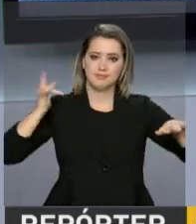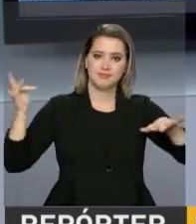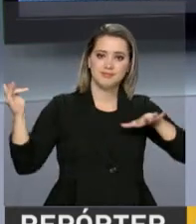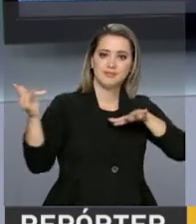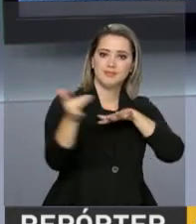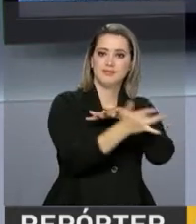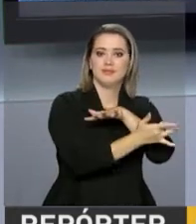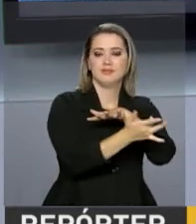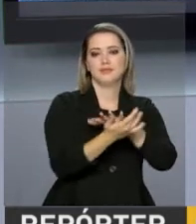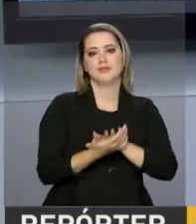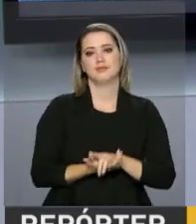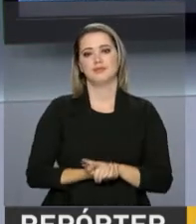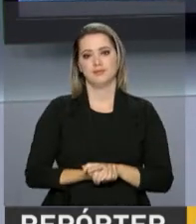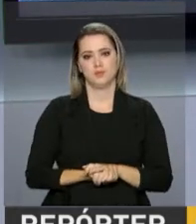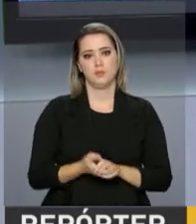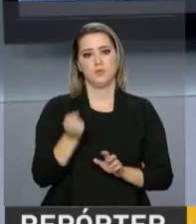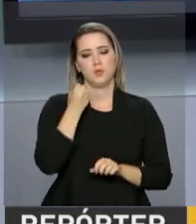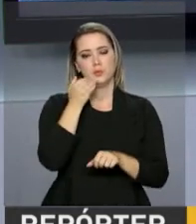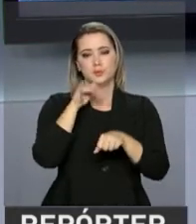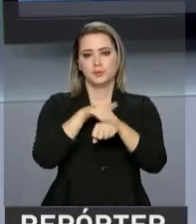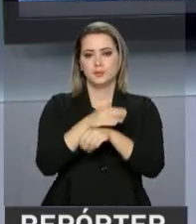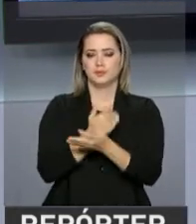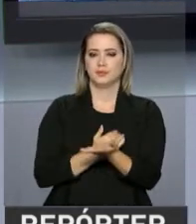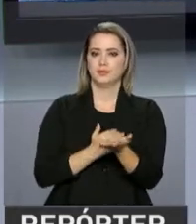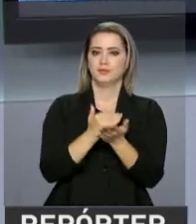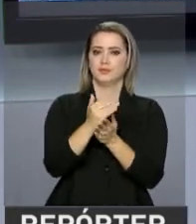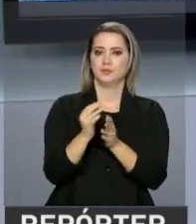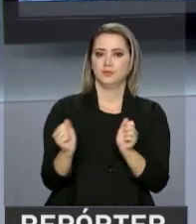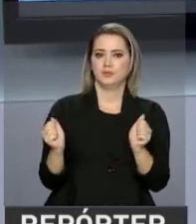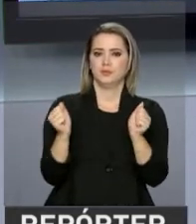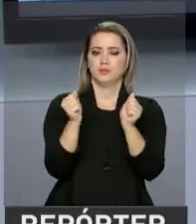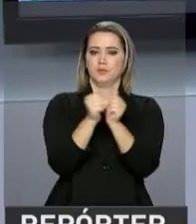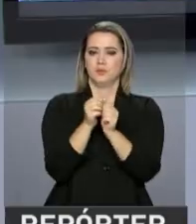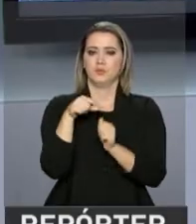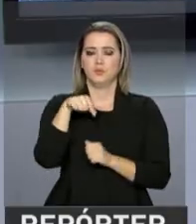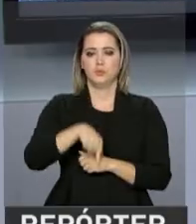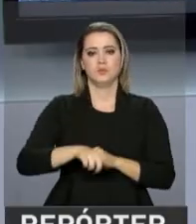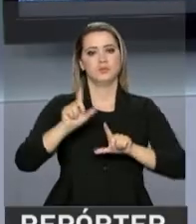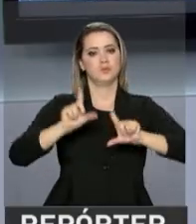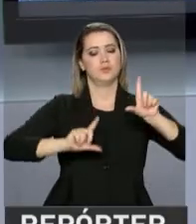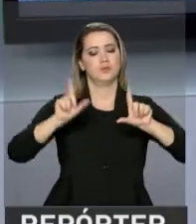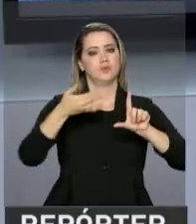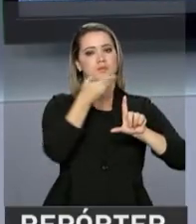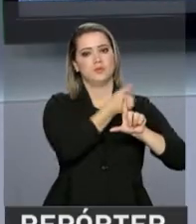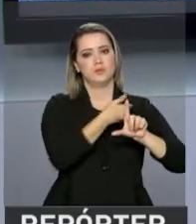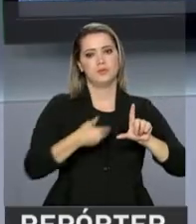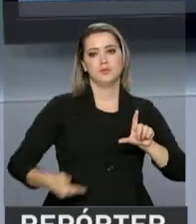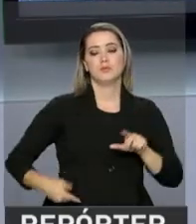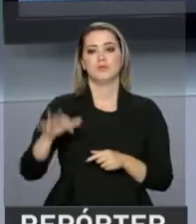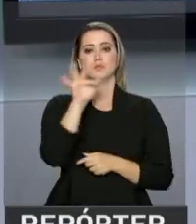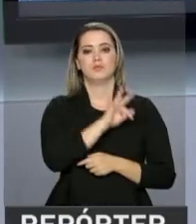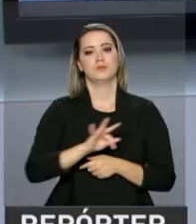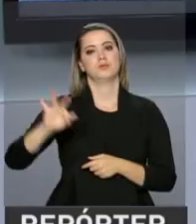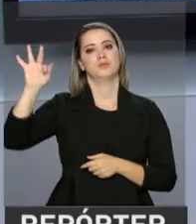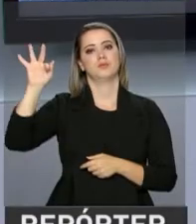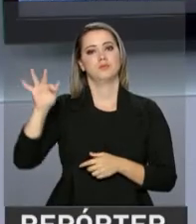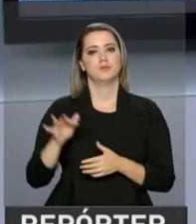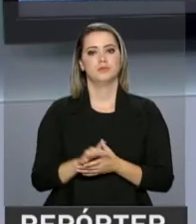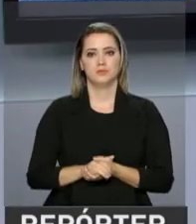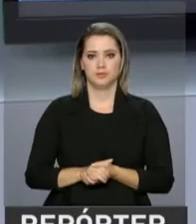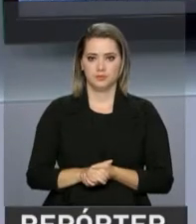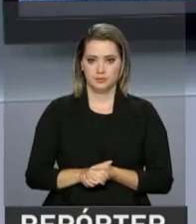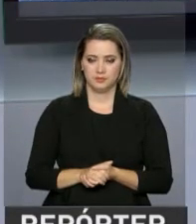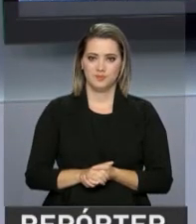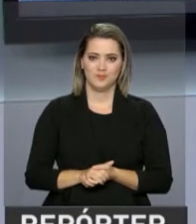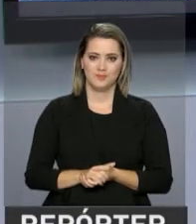pelas nossas redes sociais boa noite pra você um ótimo fim de semana e continue com a gente aqui na nbr a tv do